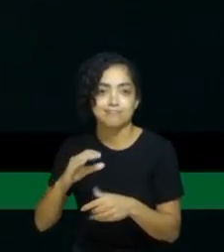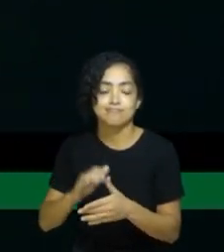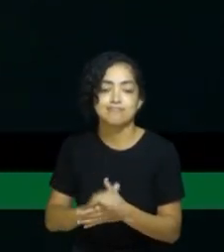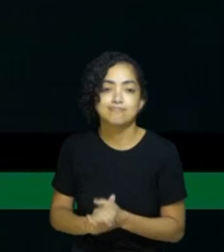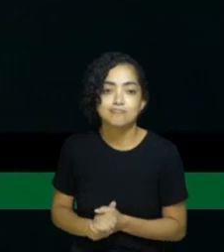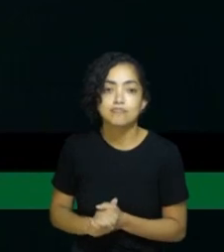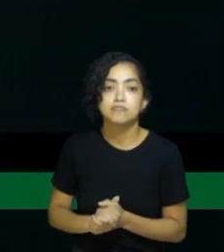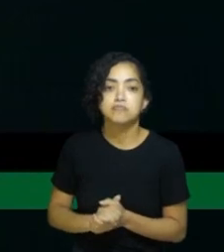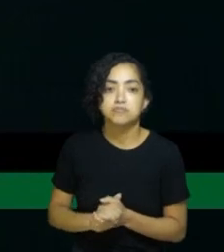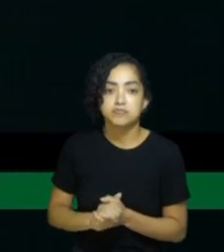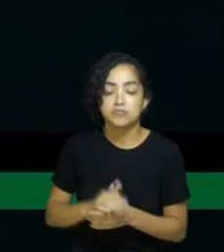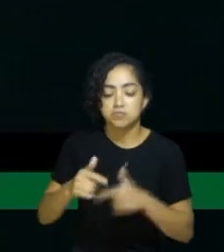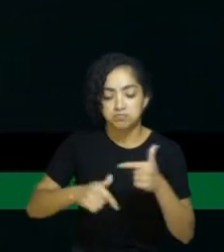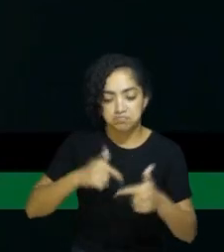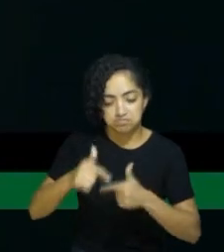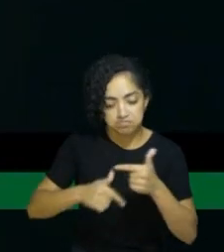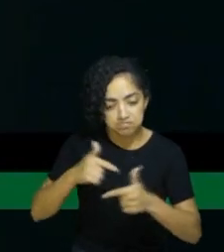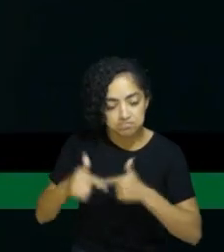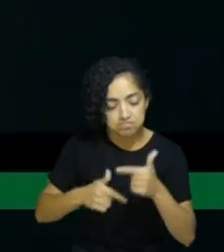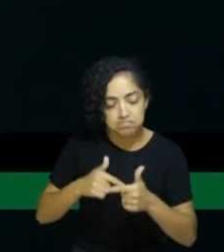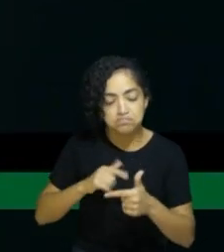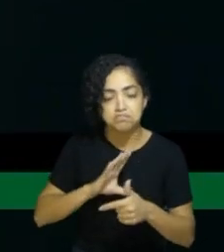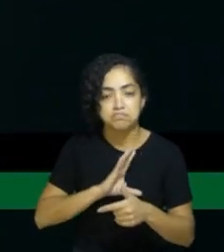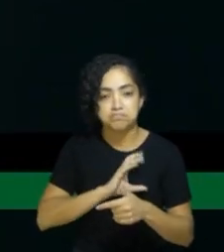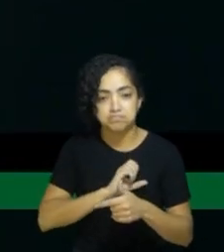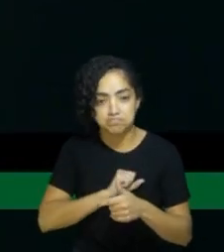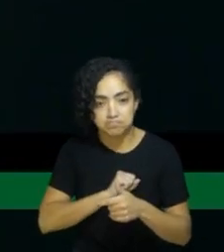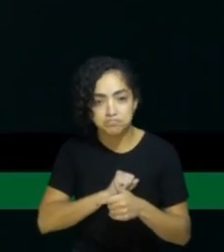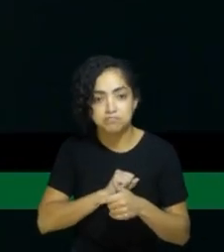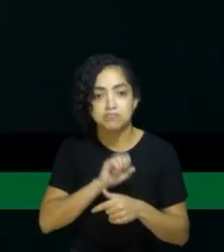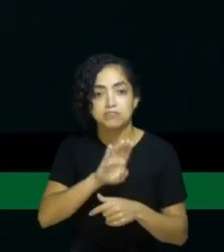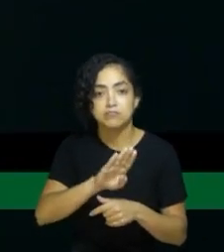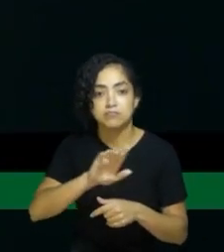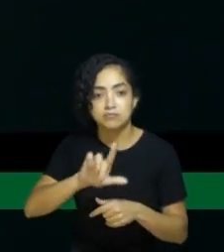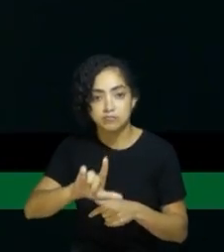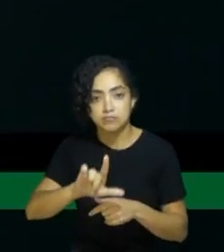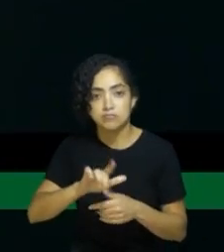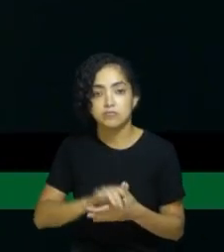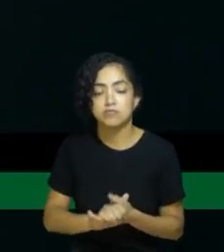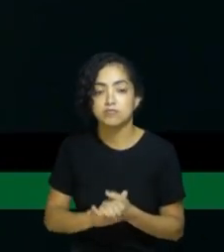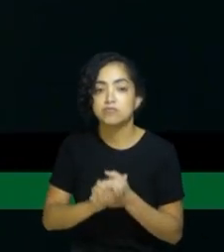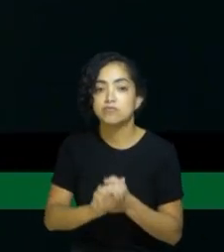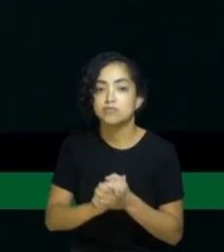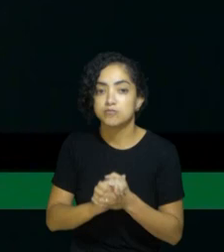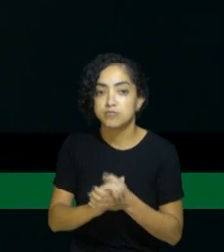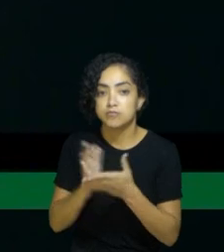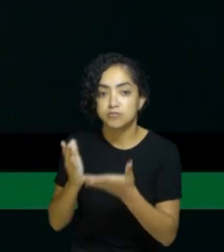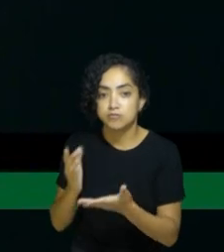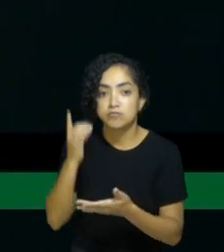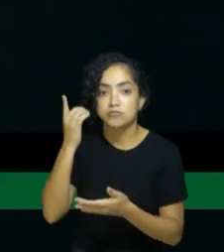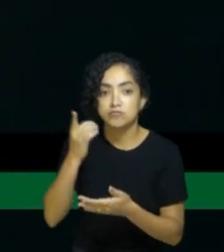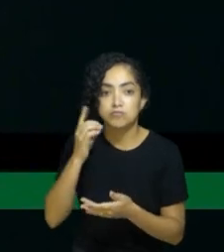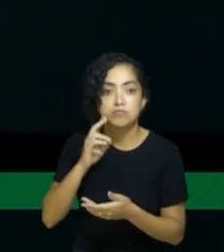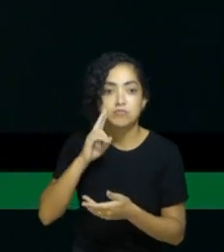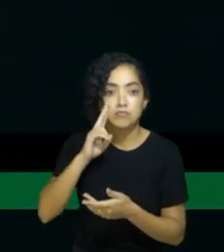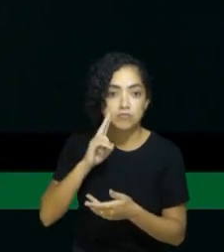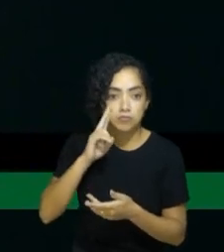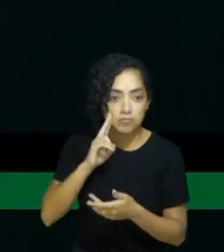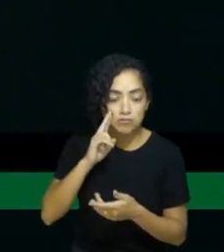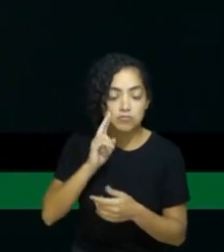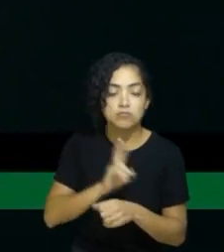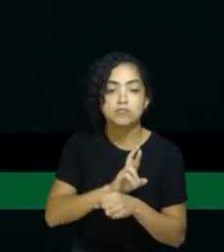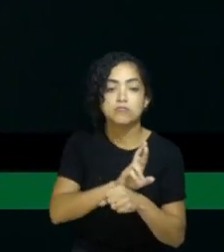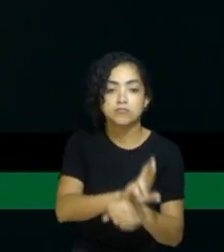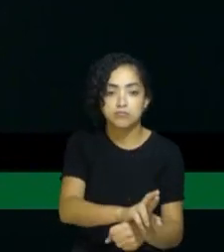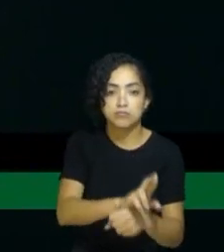tem feito um grande trabalho e ama de paixão esta cidade esta região cumprimentar também Deputado Ivan nates que também representa